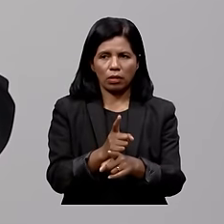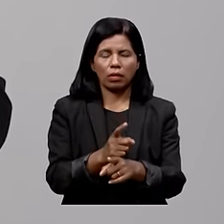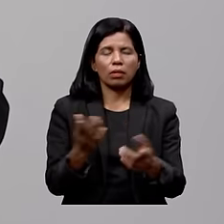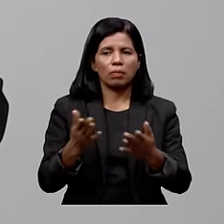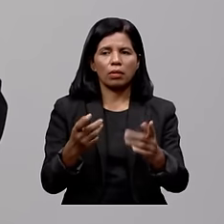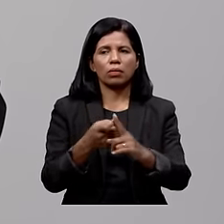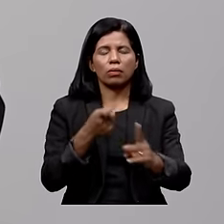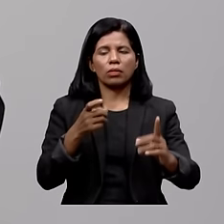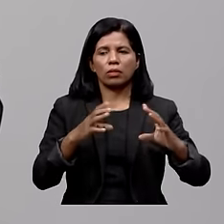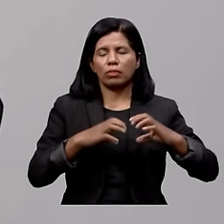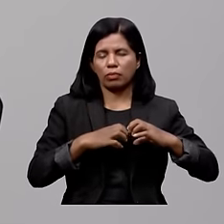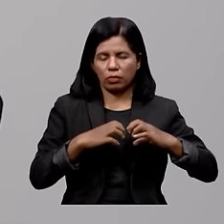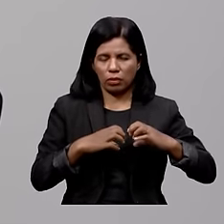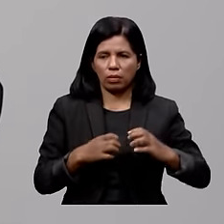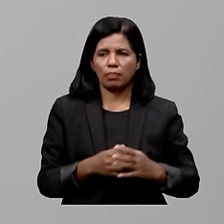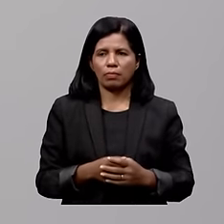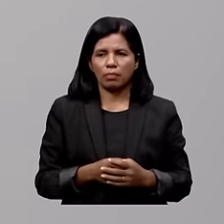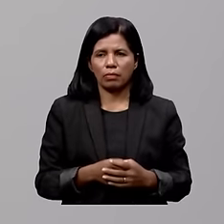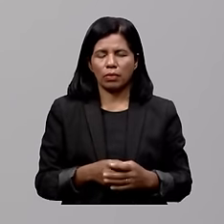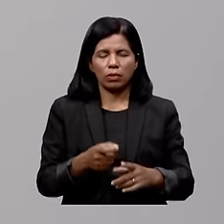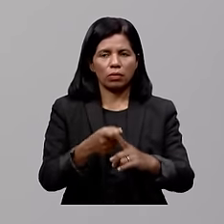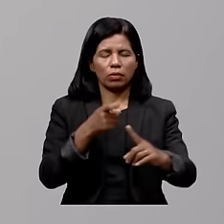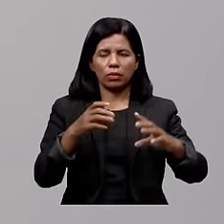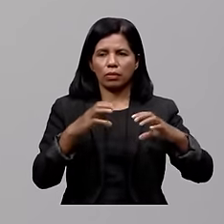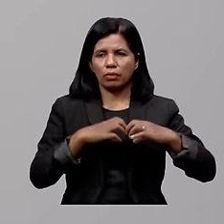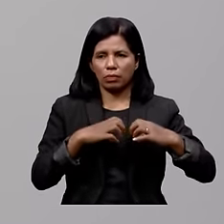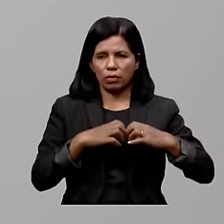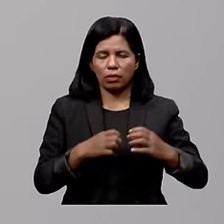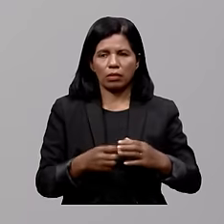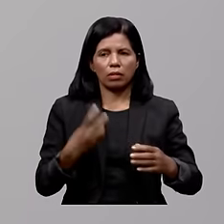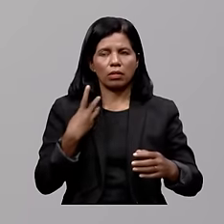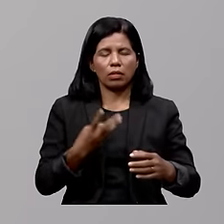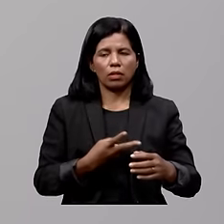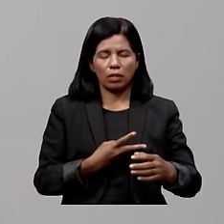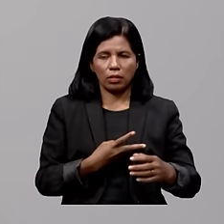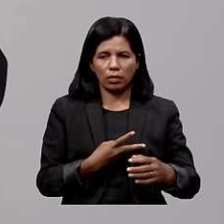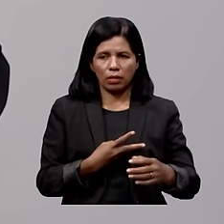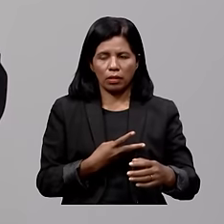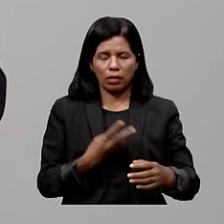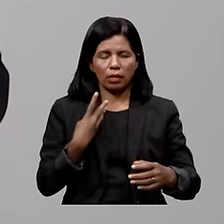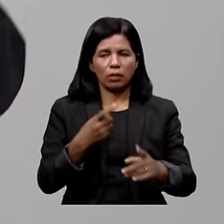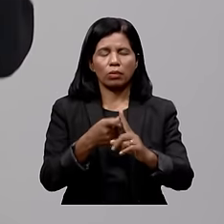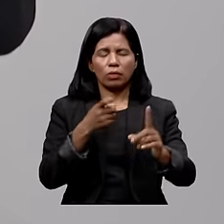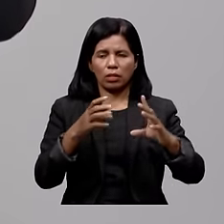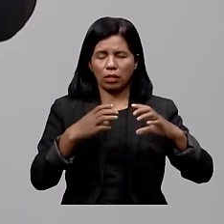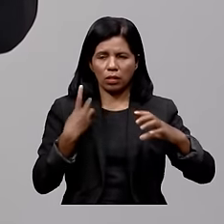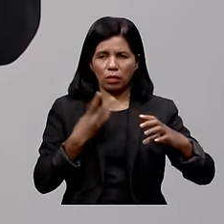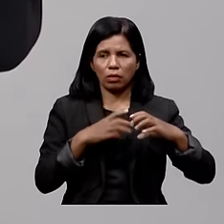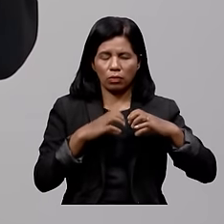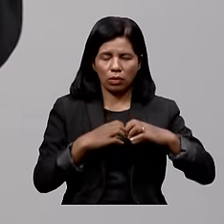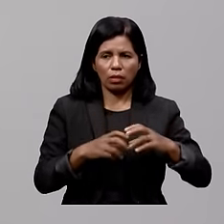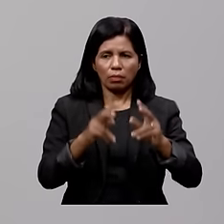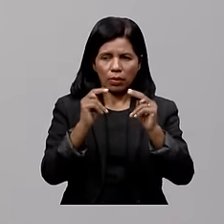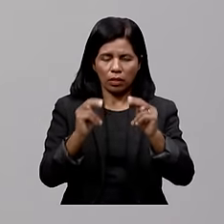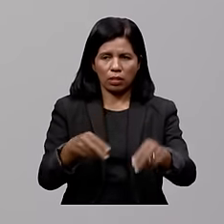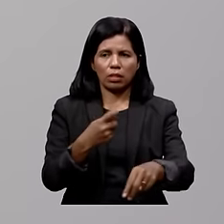mais se foram. Mais foram. Então, ultrapassa. E, mas se for, não precisa de tempo